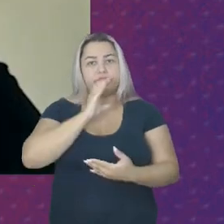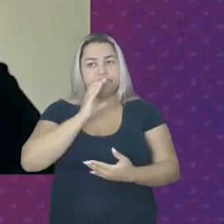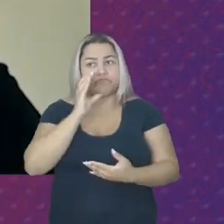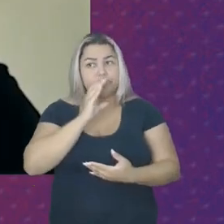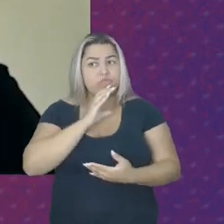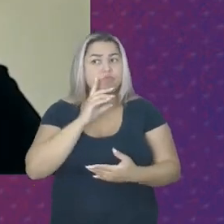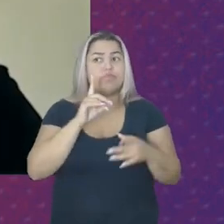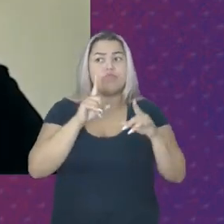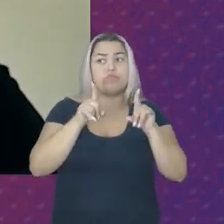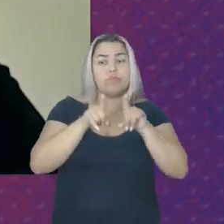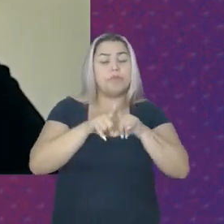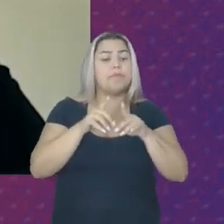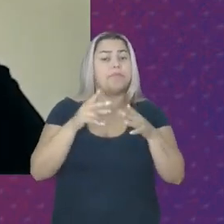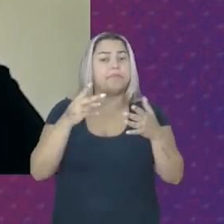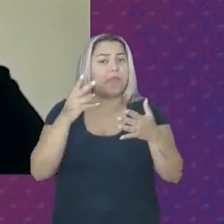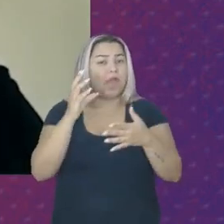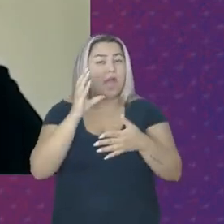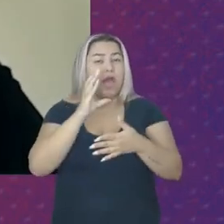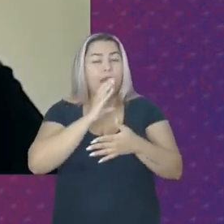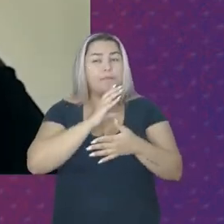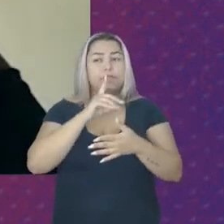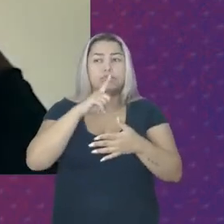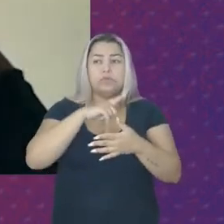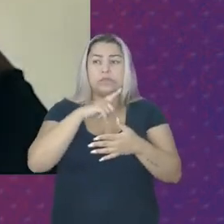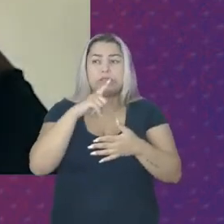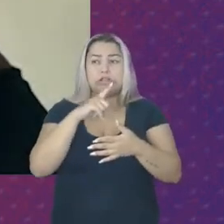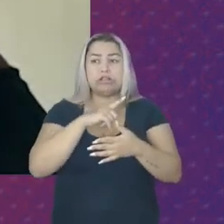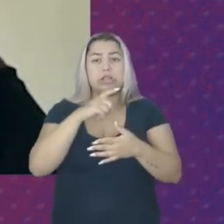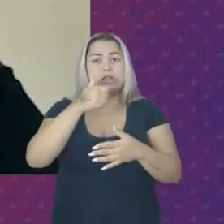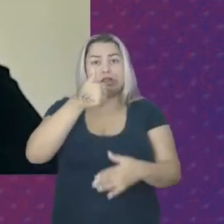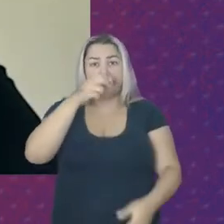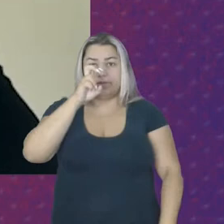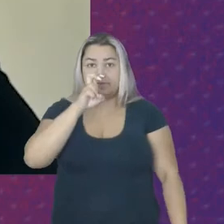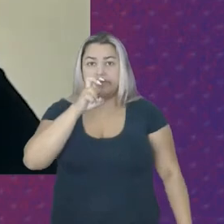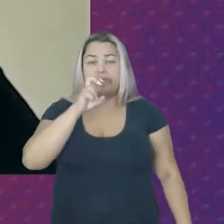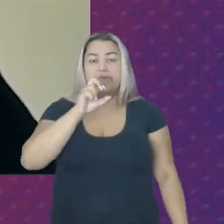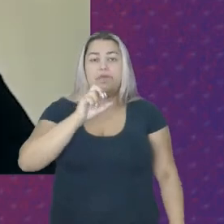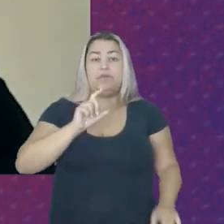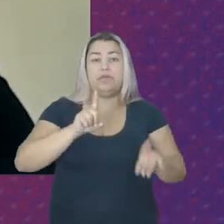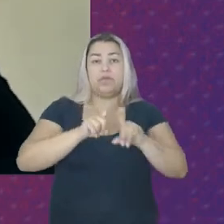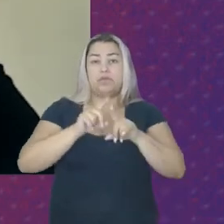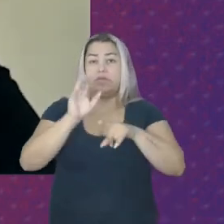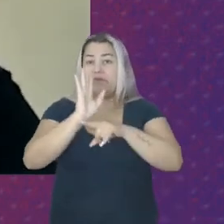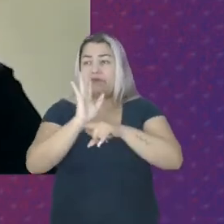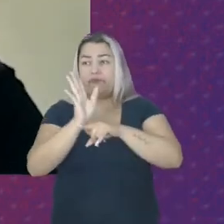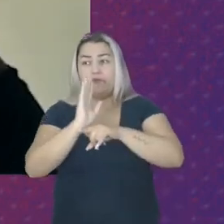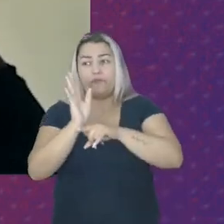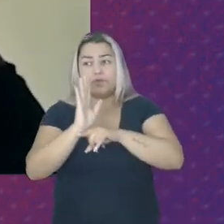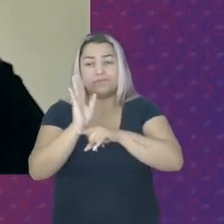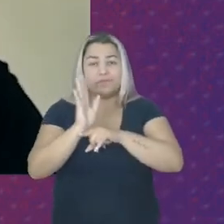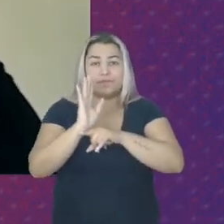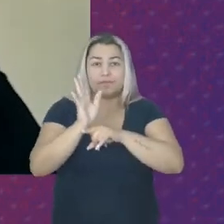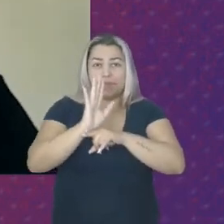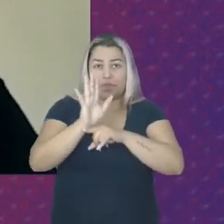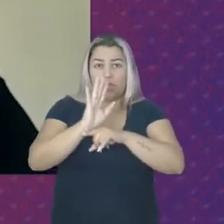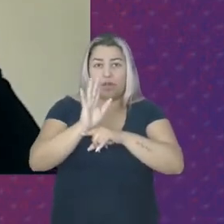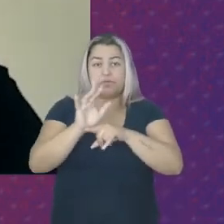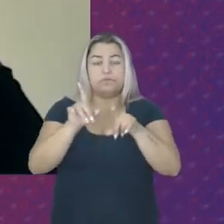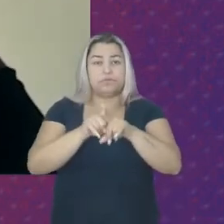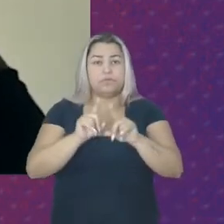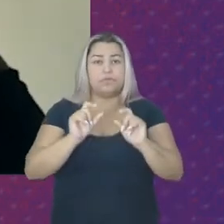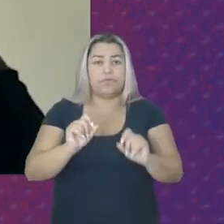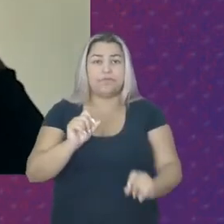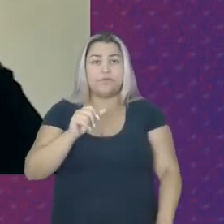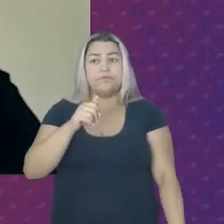corre cada vez mais rápido, né? A gente tem vídeos de 15 segundos, vídeos que chegam a inúmeras visualizações, um vídeo